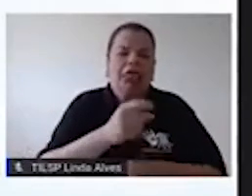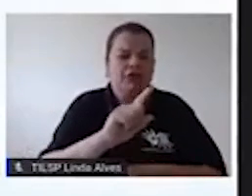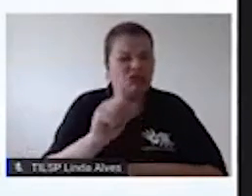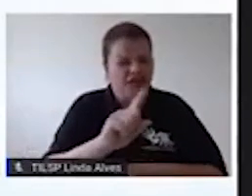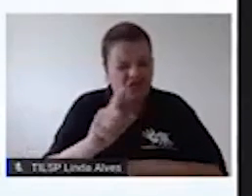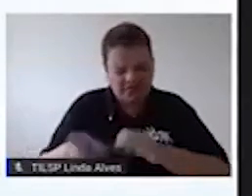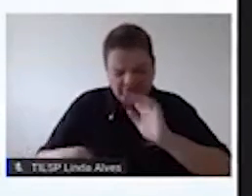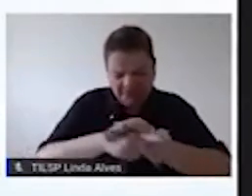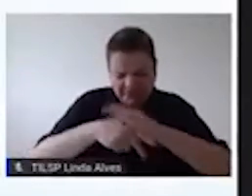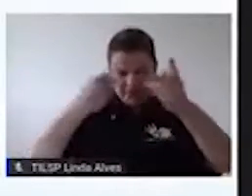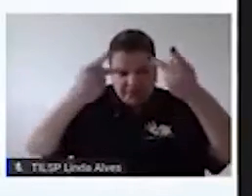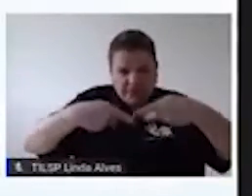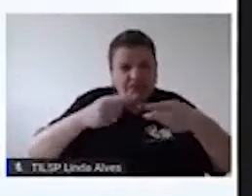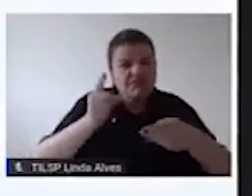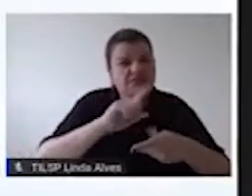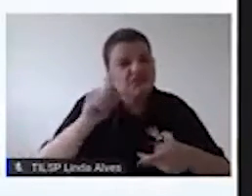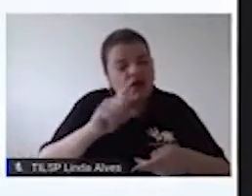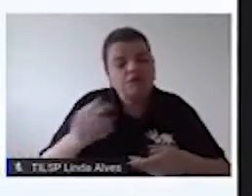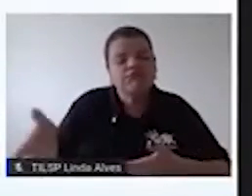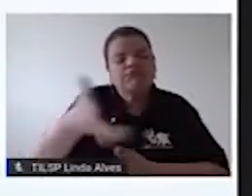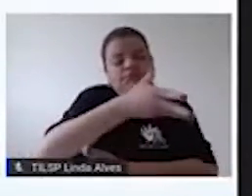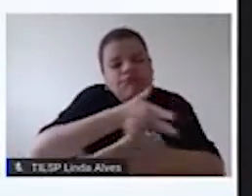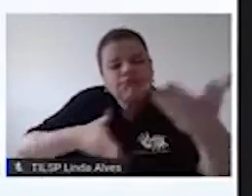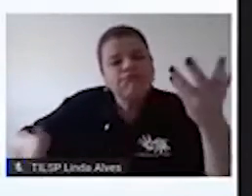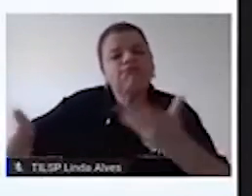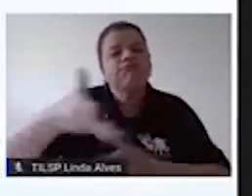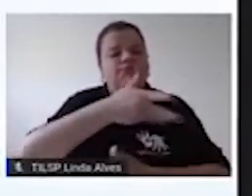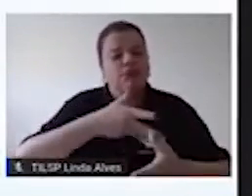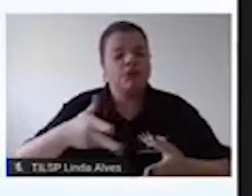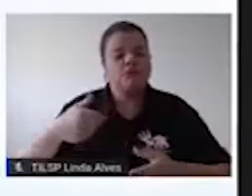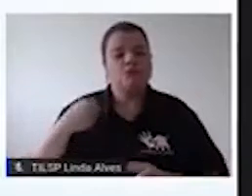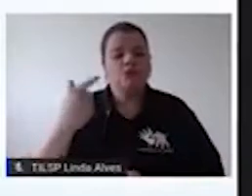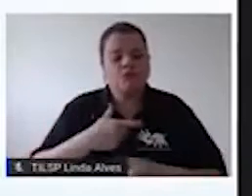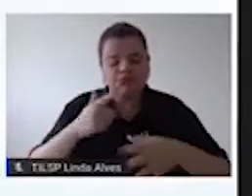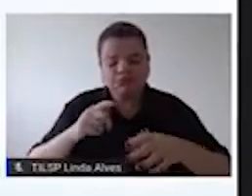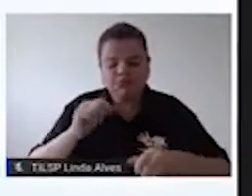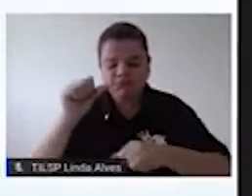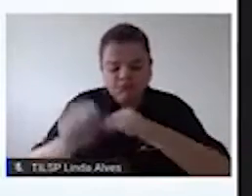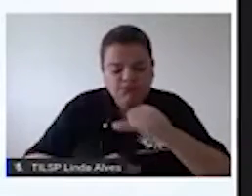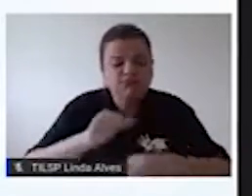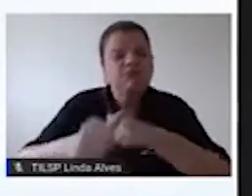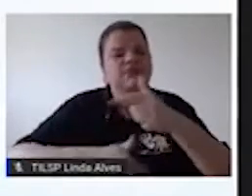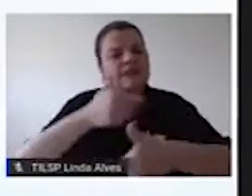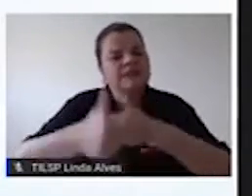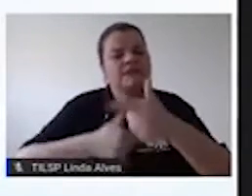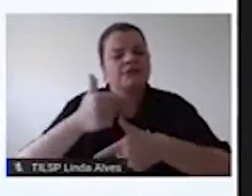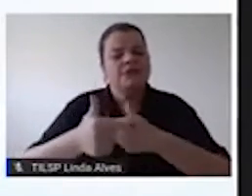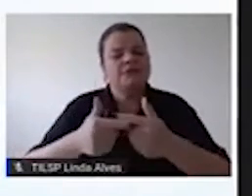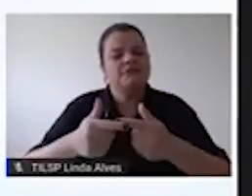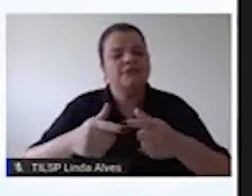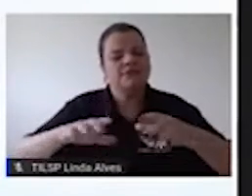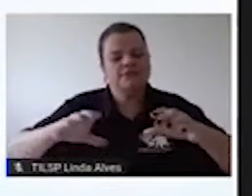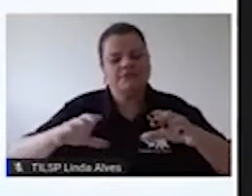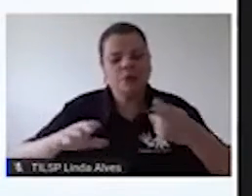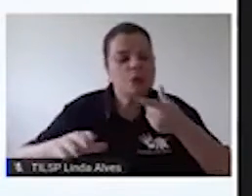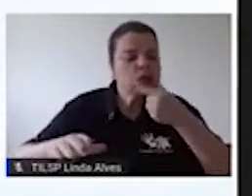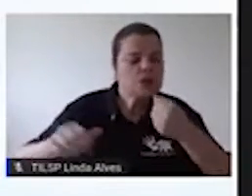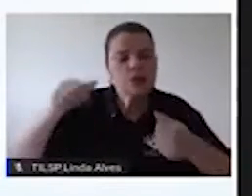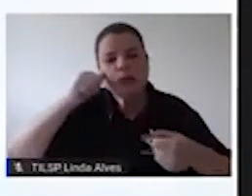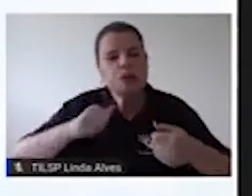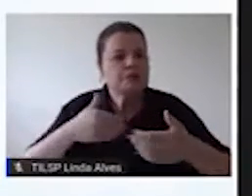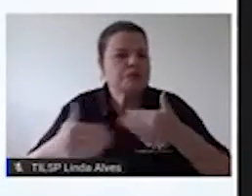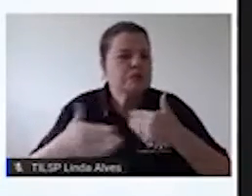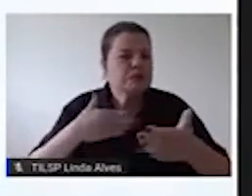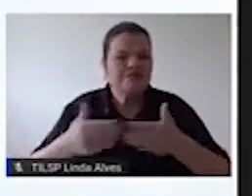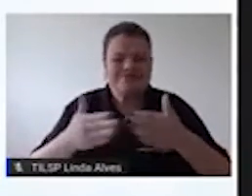mulheres, você está construindo coisas para homens e mulheres, né? Então, essa bandeira